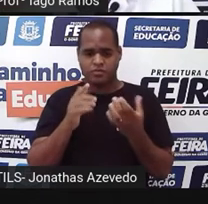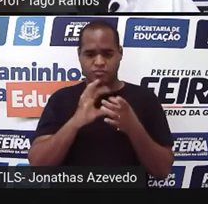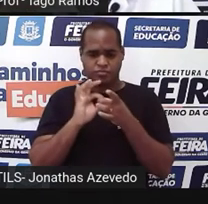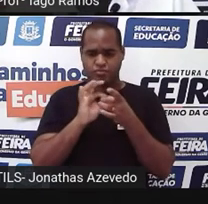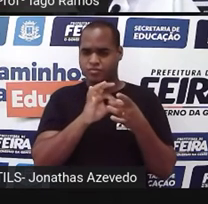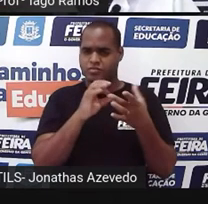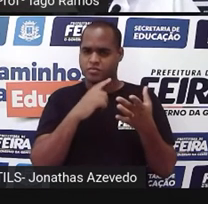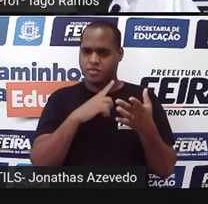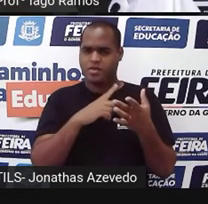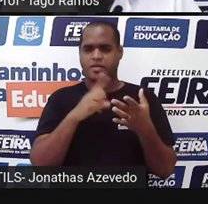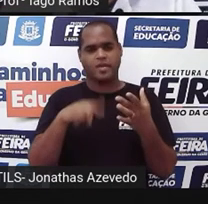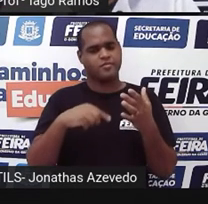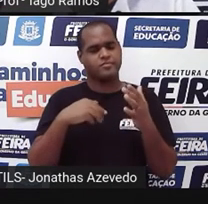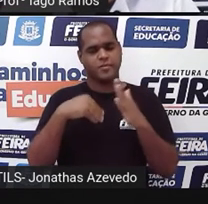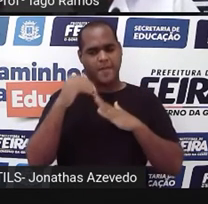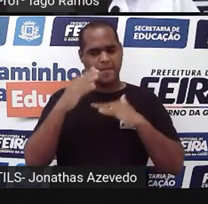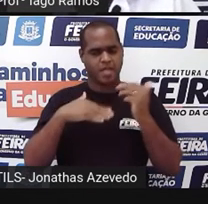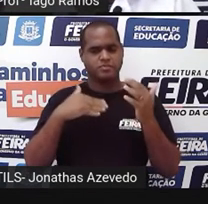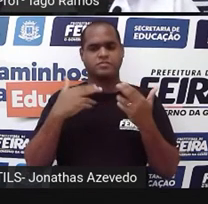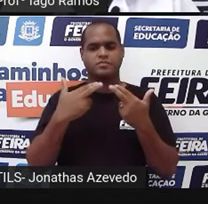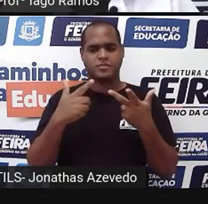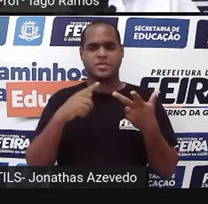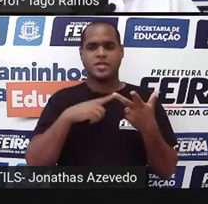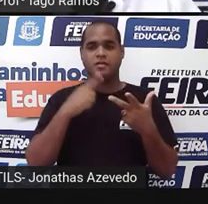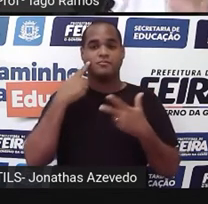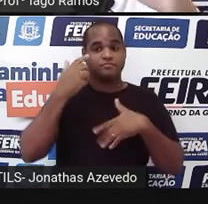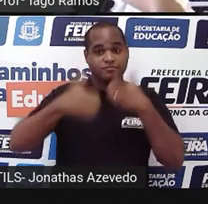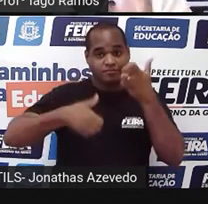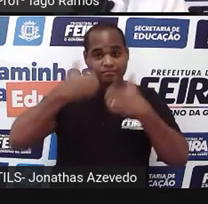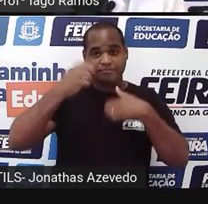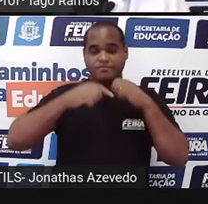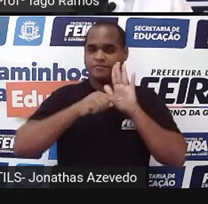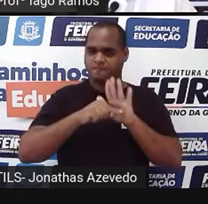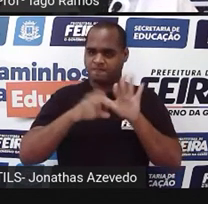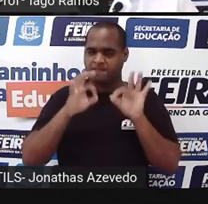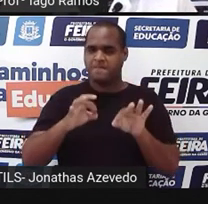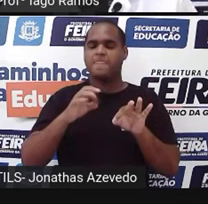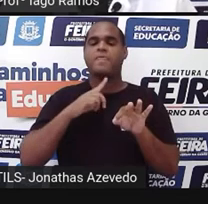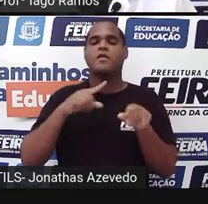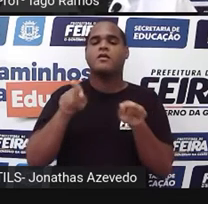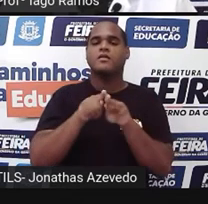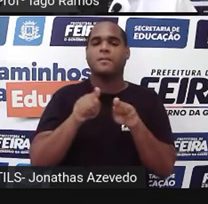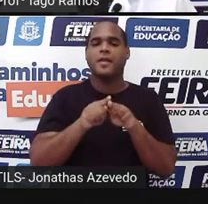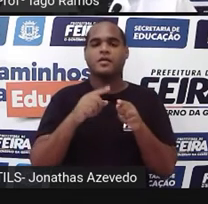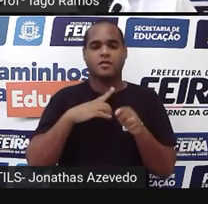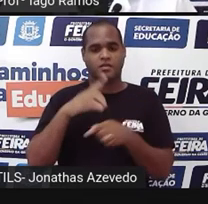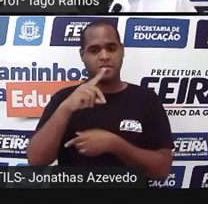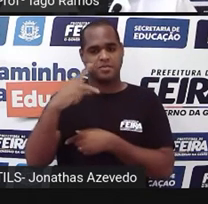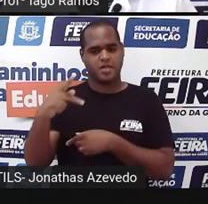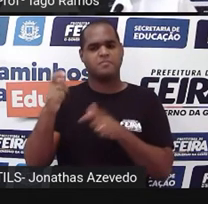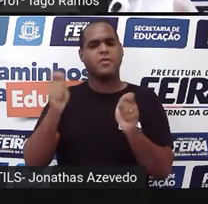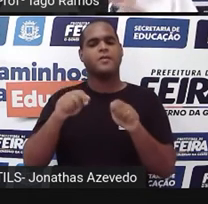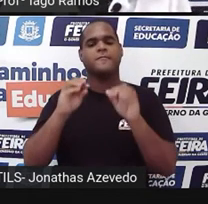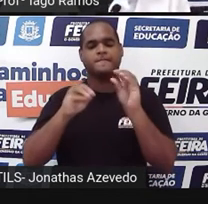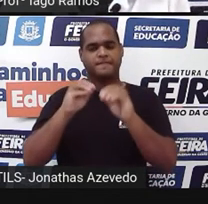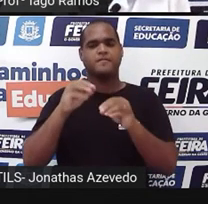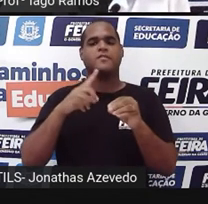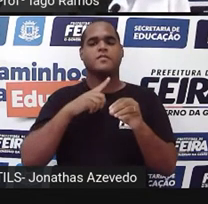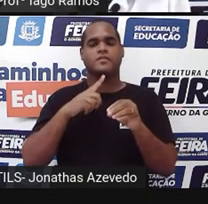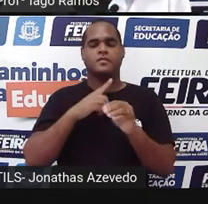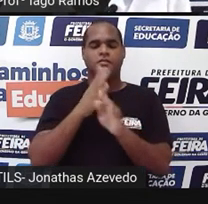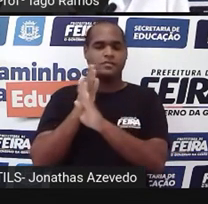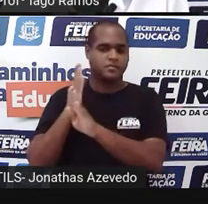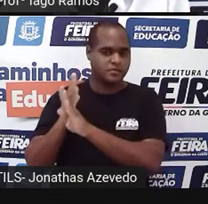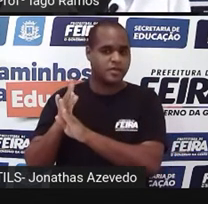aqui para você eu disse Quais são os métodos eu vou explicar a gente fazendo a gente tem essas três dias mas que eu tô colocando aí e a gente